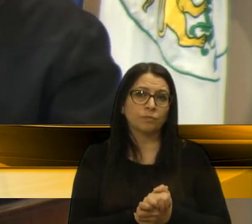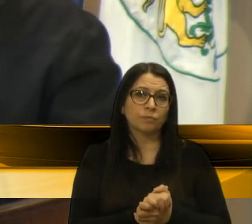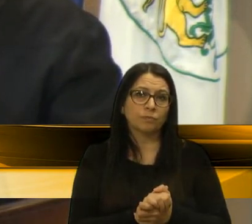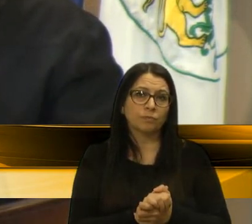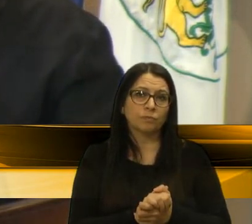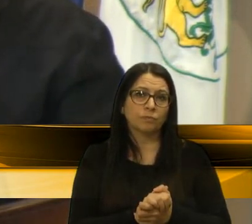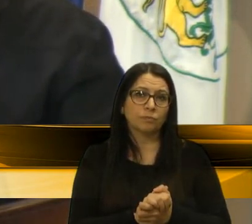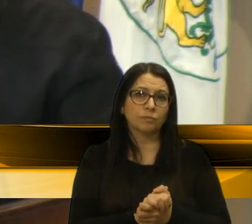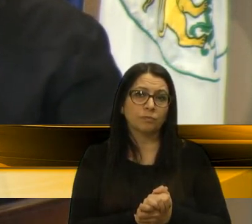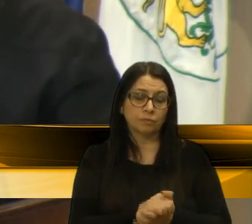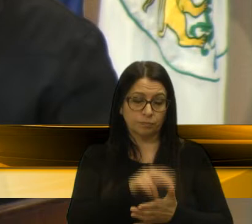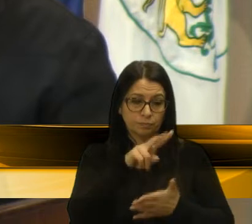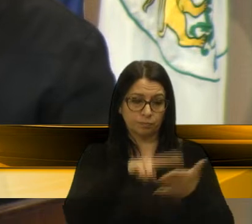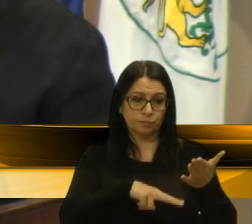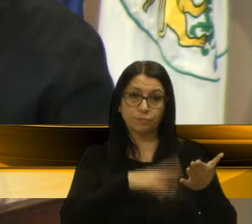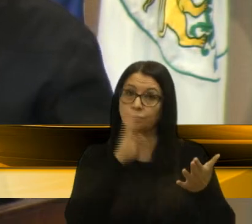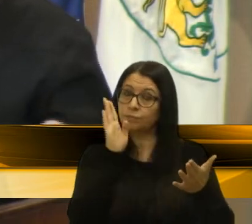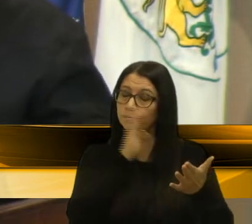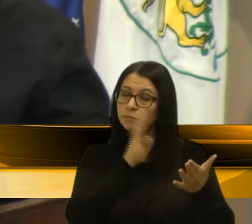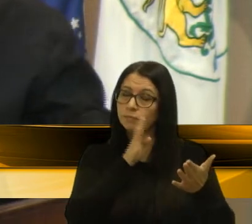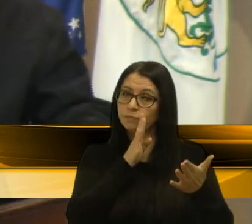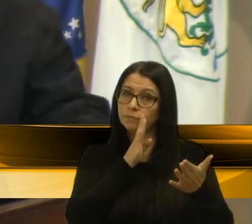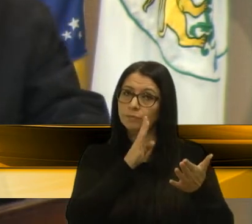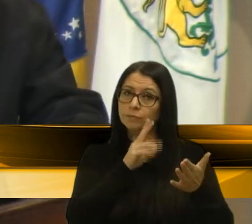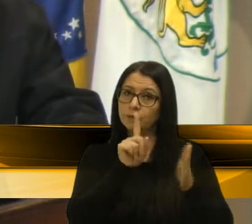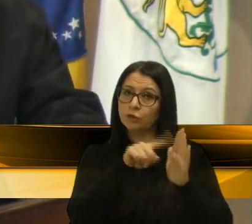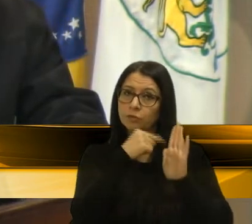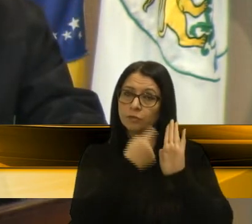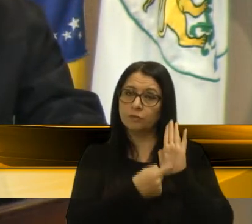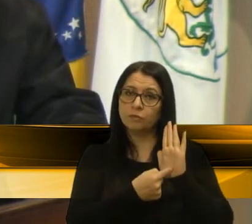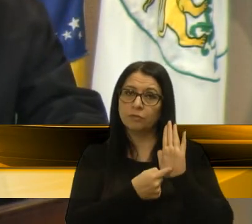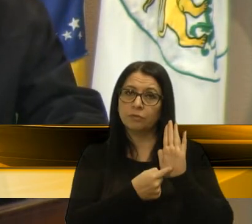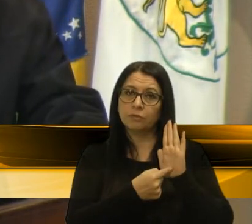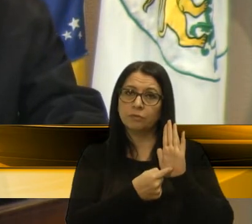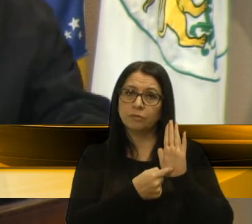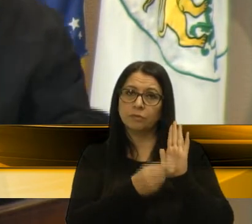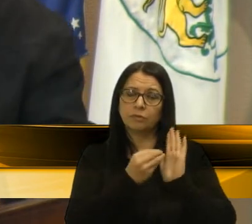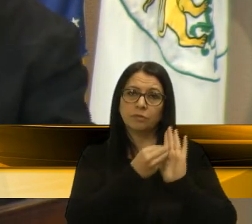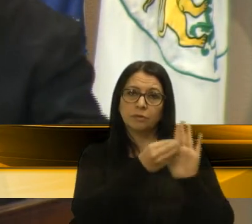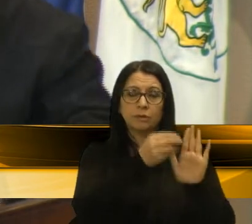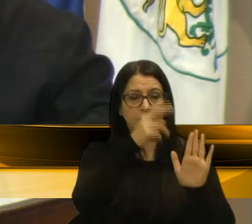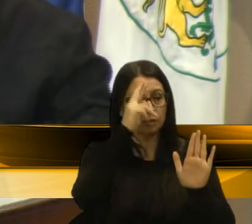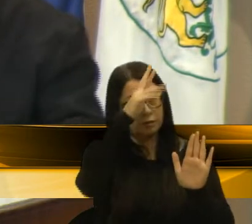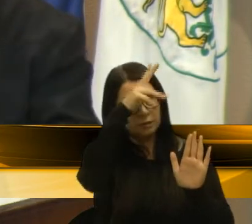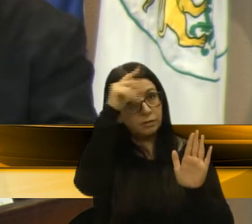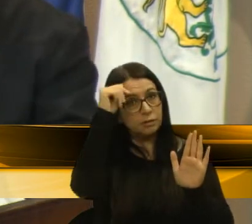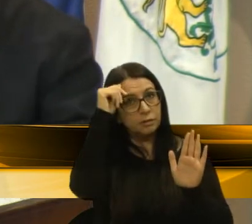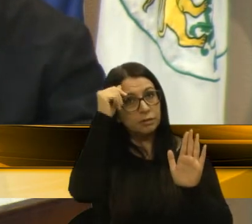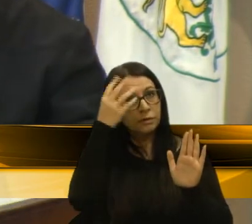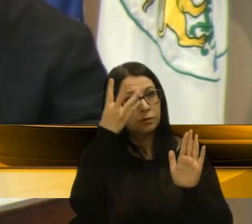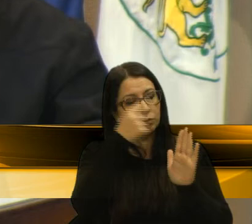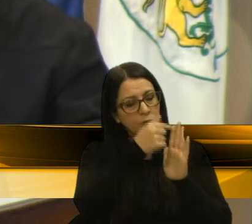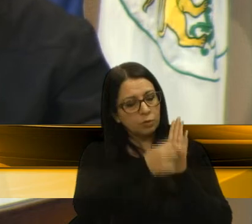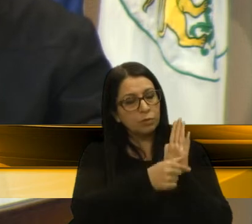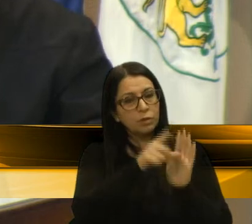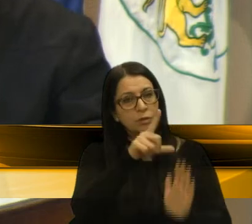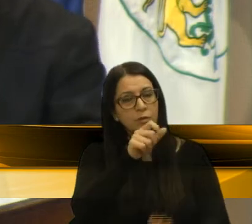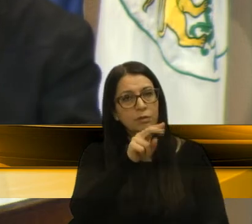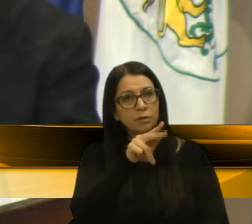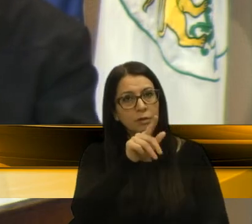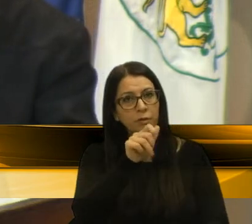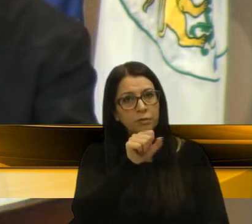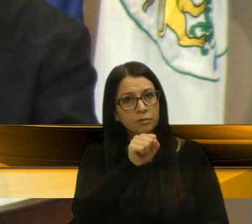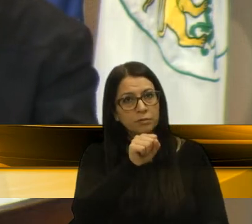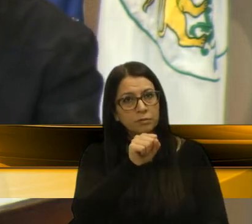Eu li rapidamente o veto encaminhado pelo senhor prefeito. São 4 laudas.